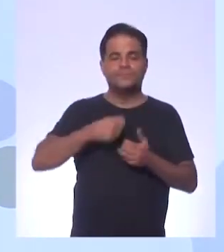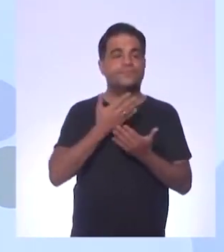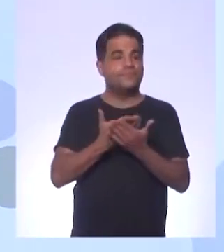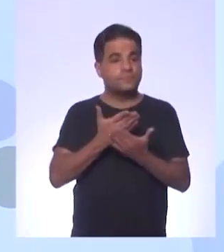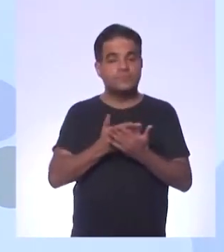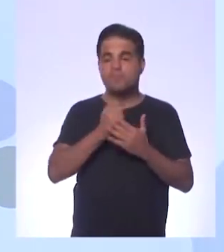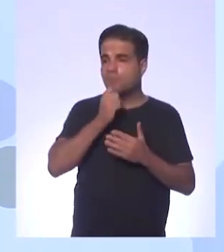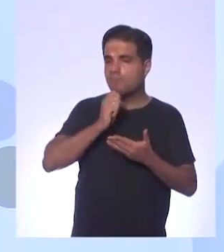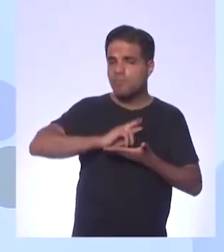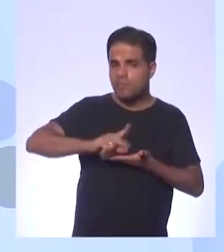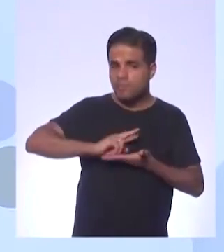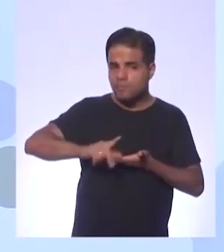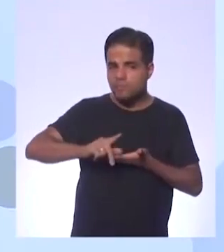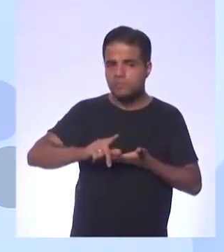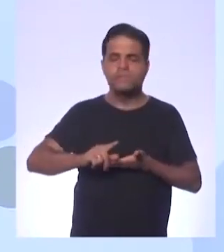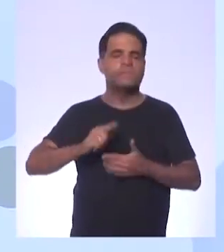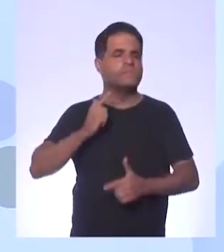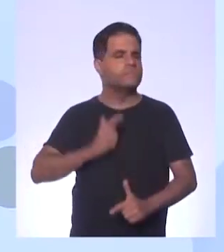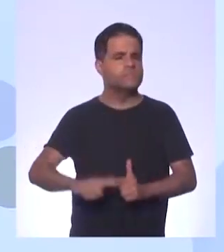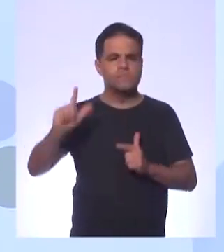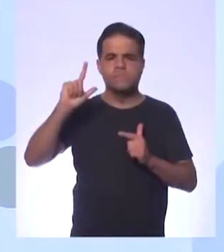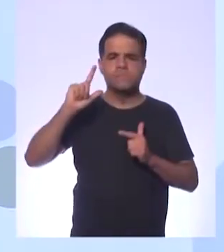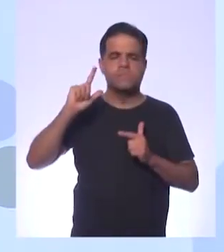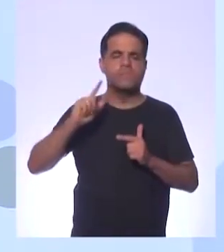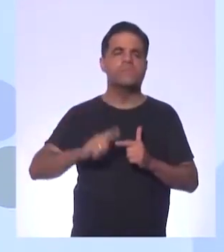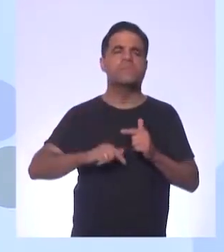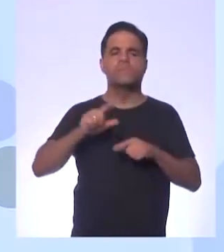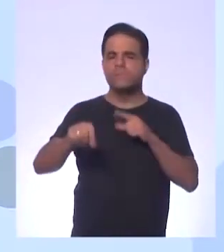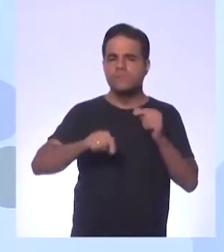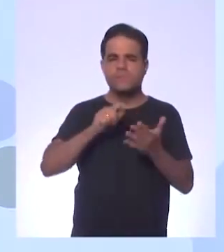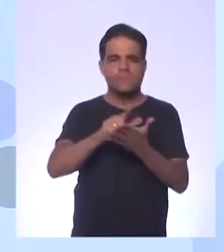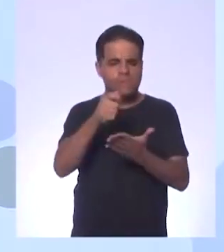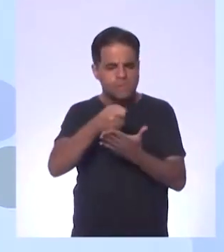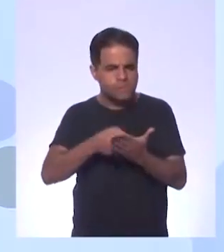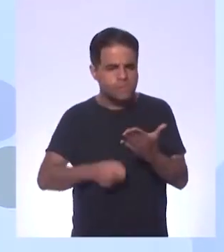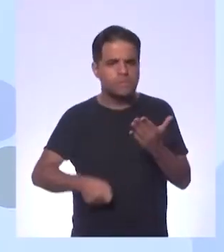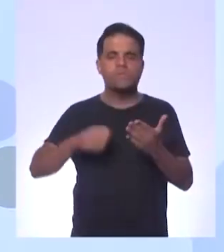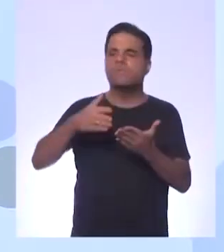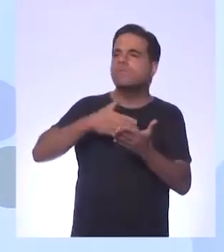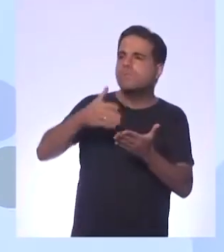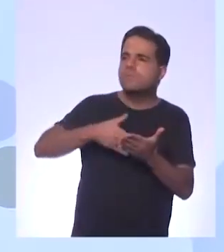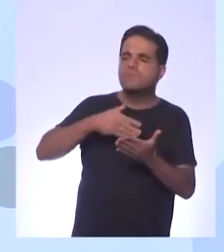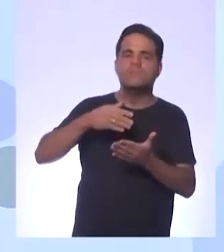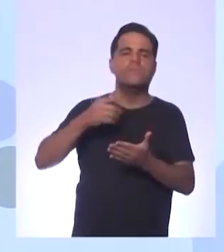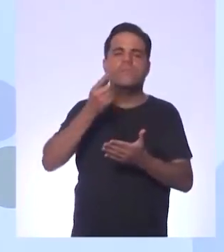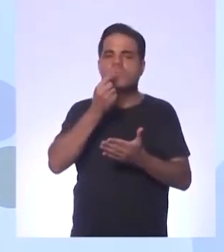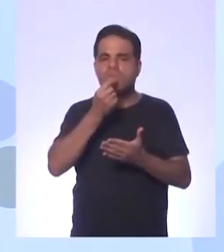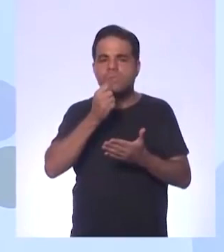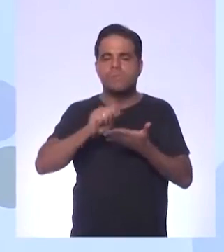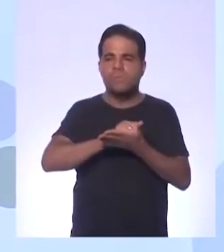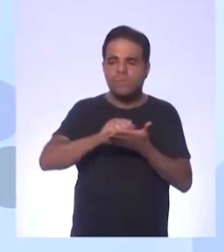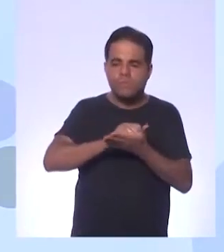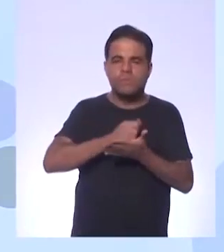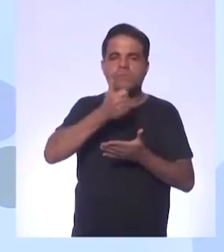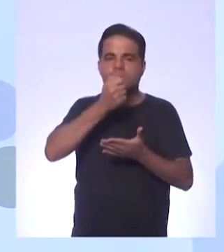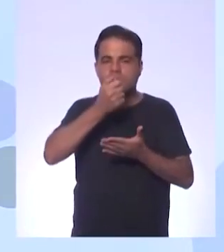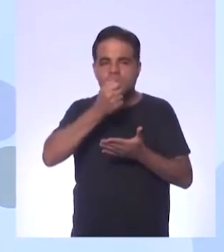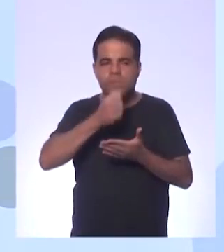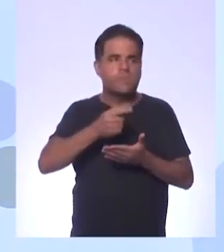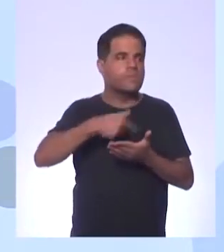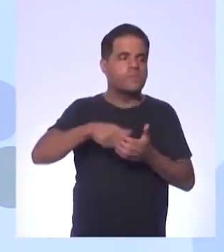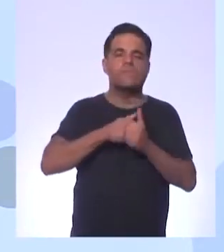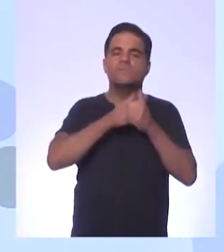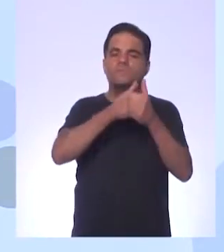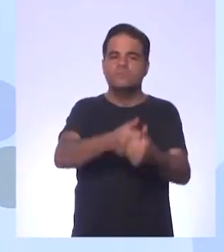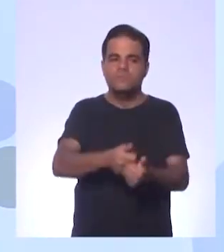se você não pegou, não tem problema. Separe aí folhas para anotação, ou um caderno, lápis, borracha e caneta, que você consegue